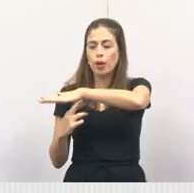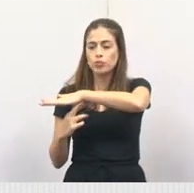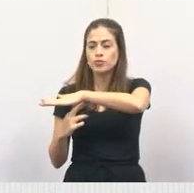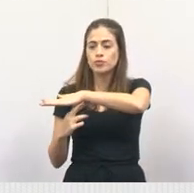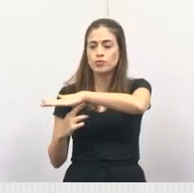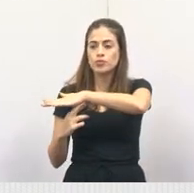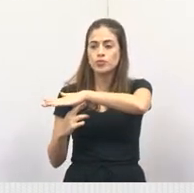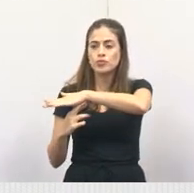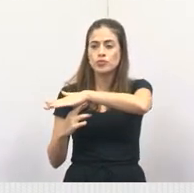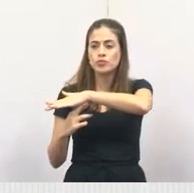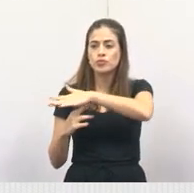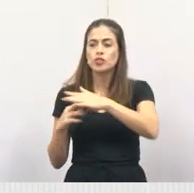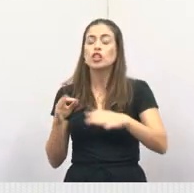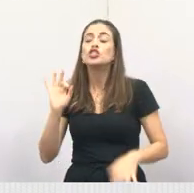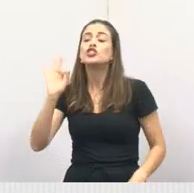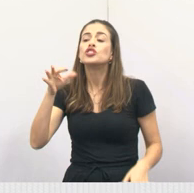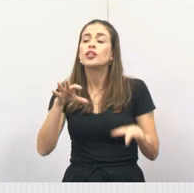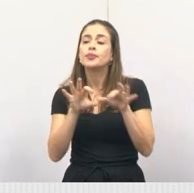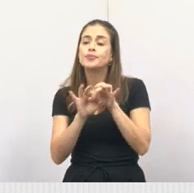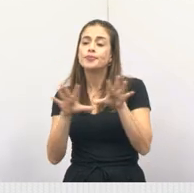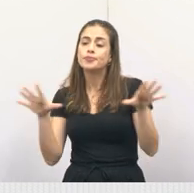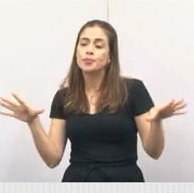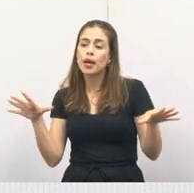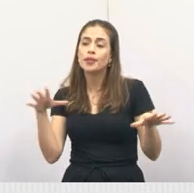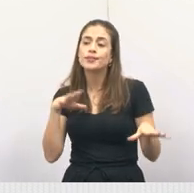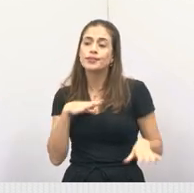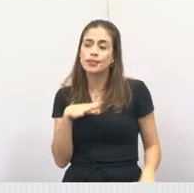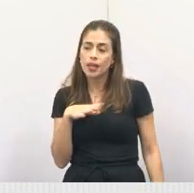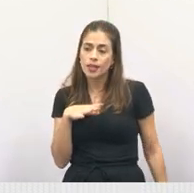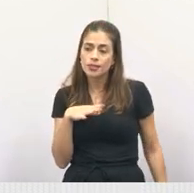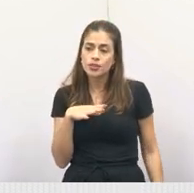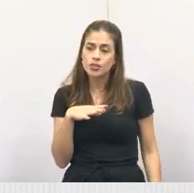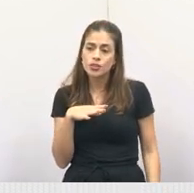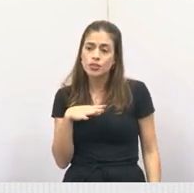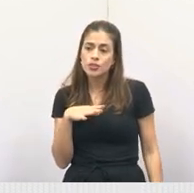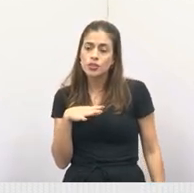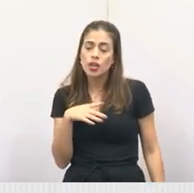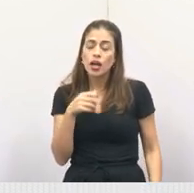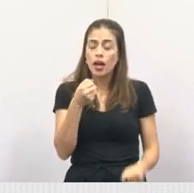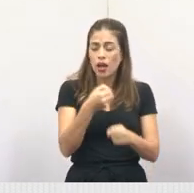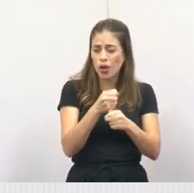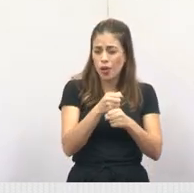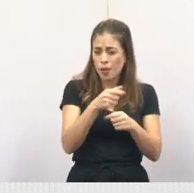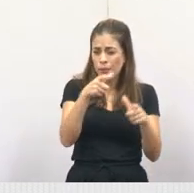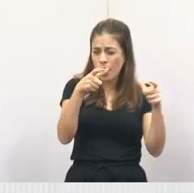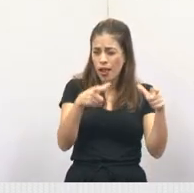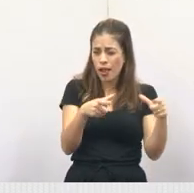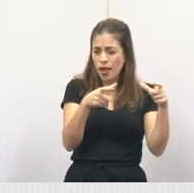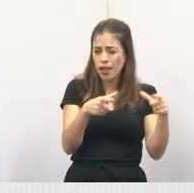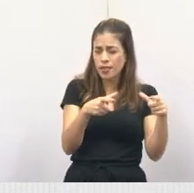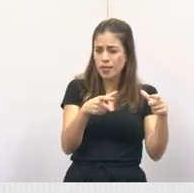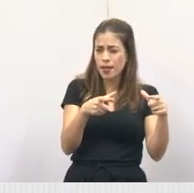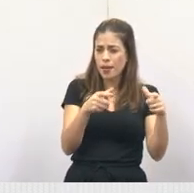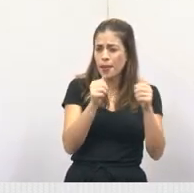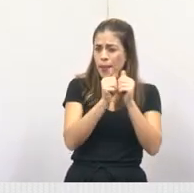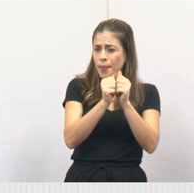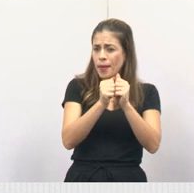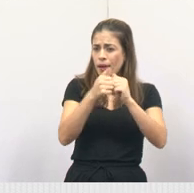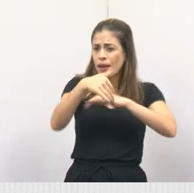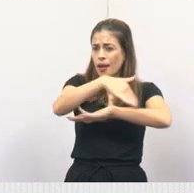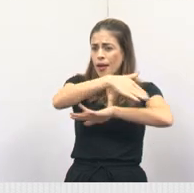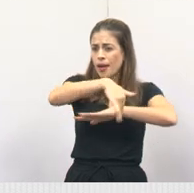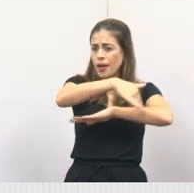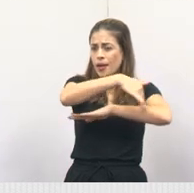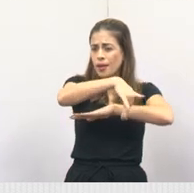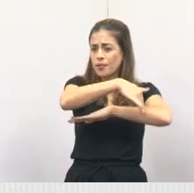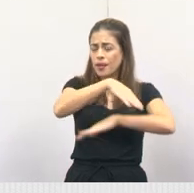foi já entregue pelo Município essa obra fica situada ali nas imediações da Avenida